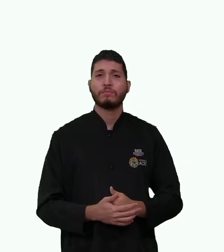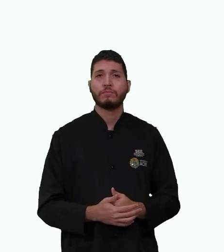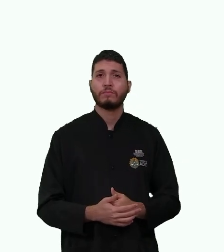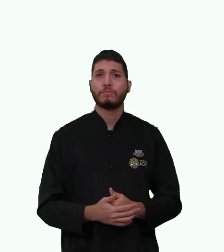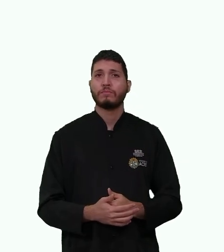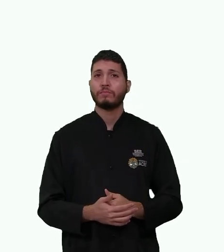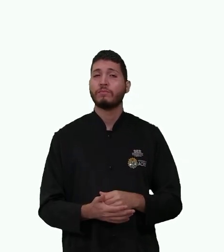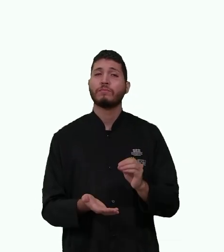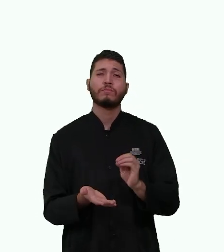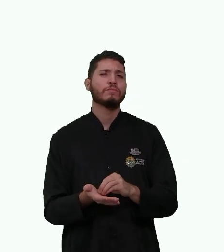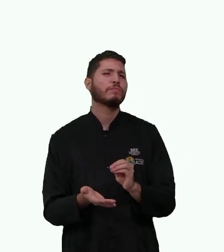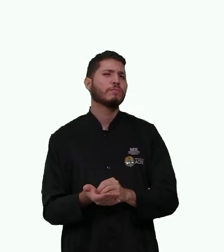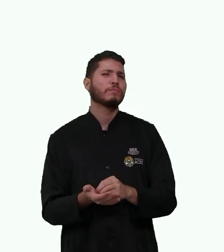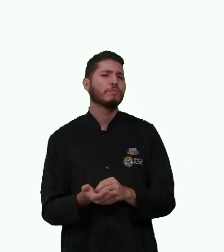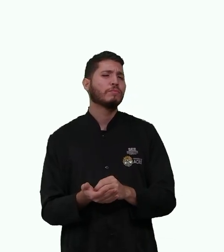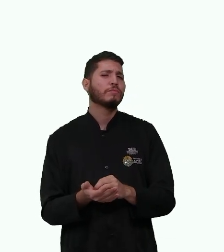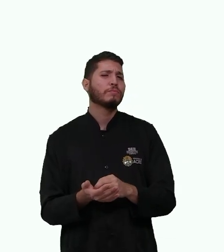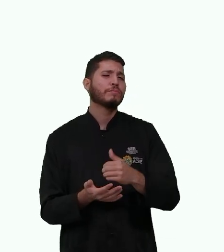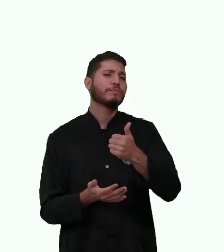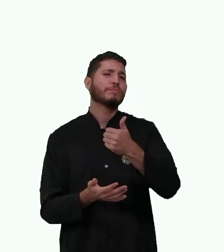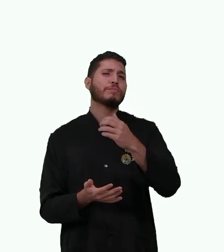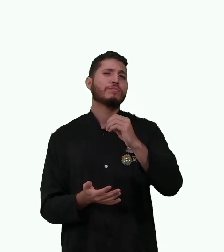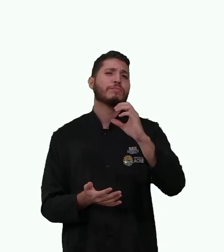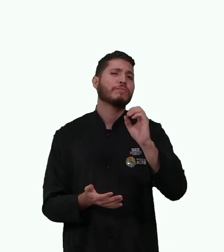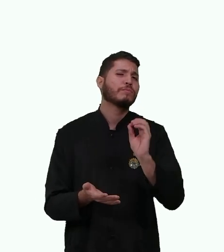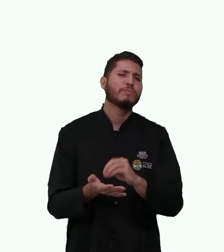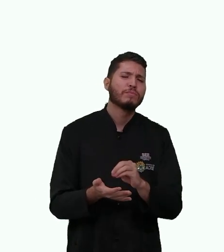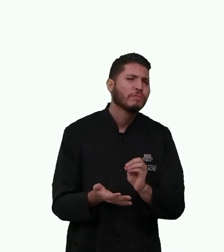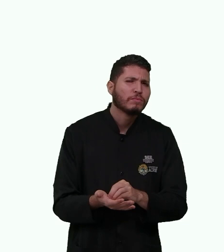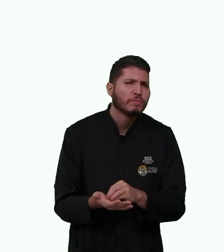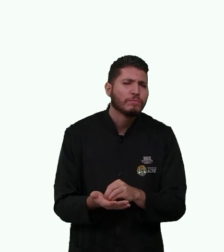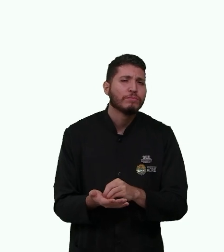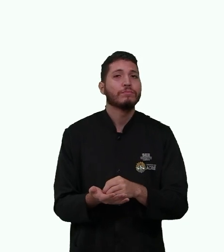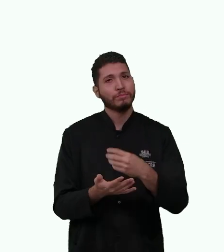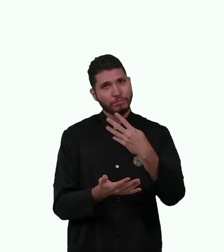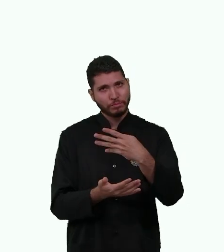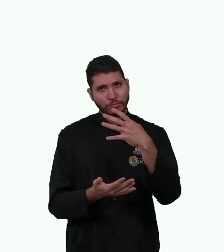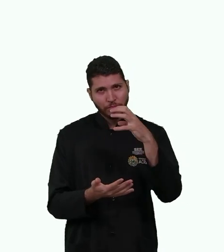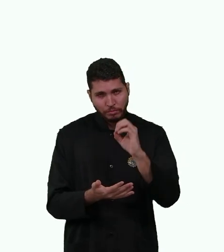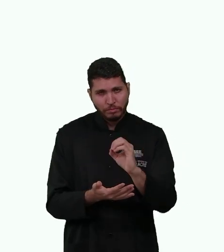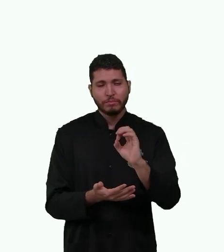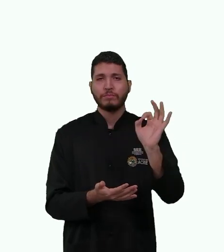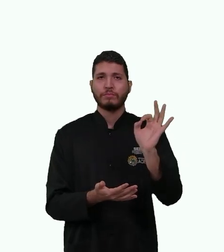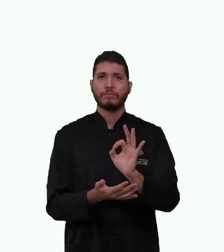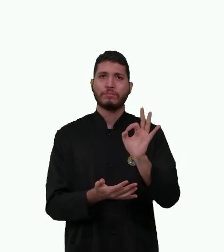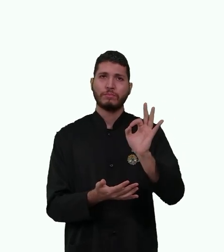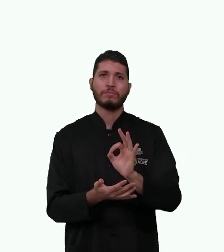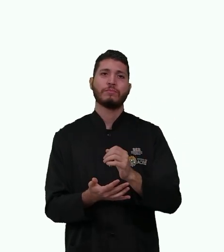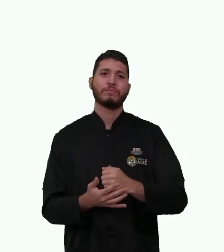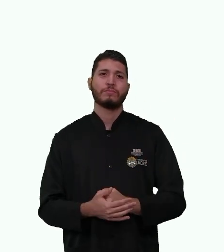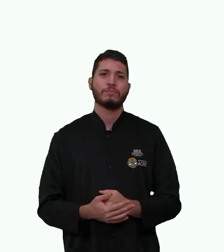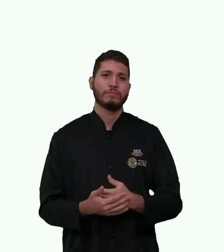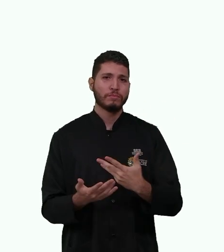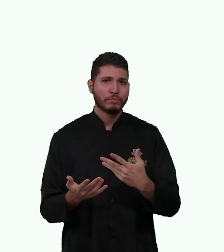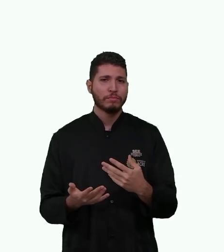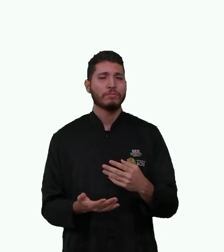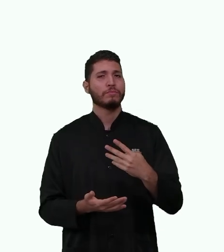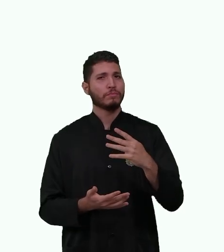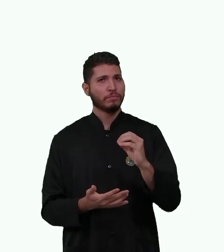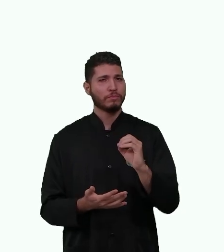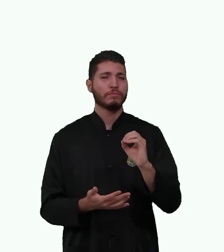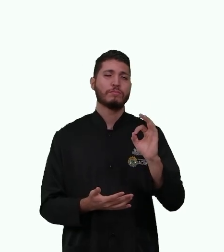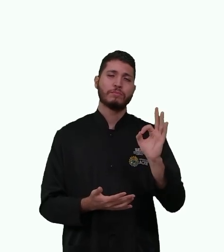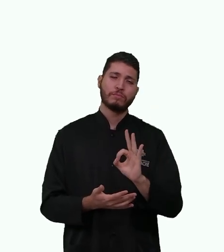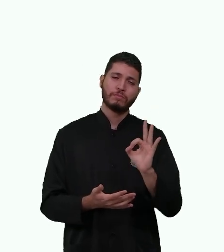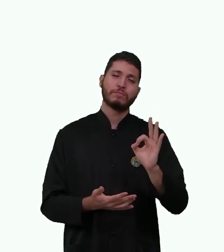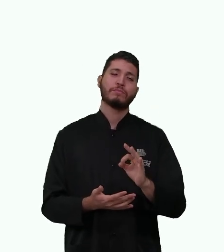100? 40. Se 60% são mulheres, então, ó, 40% são homens, tá? Porque vai